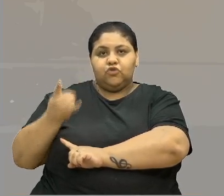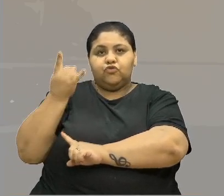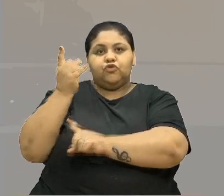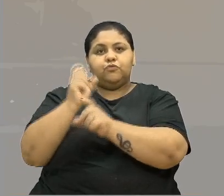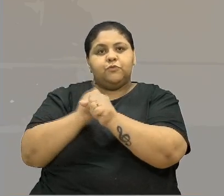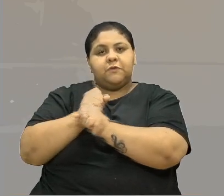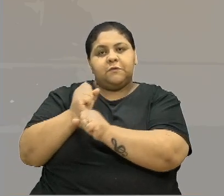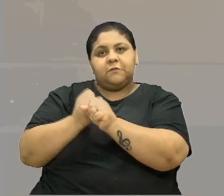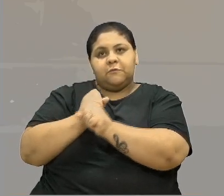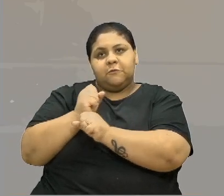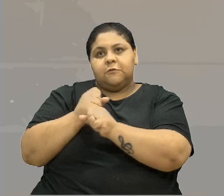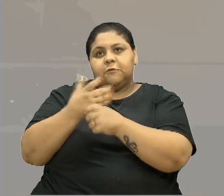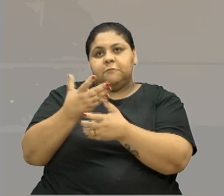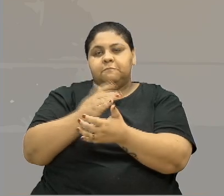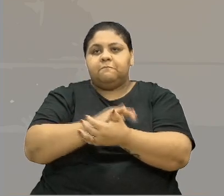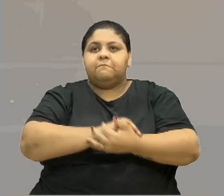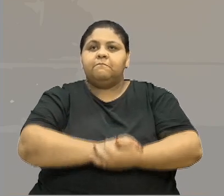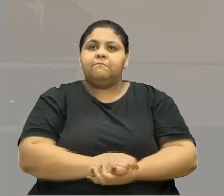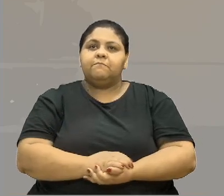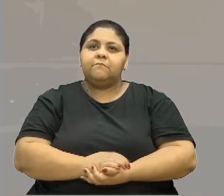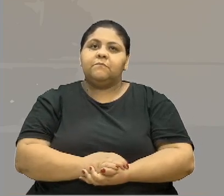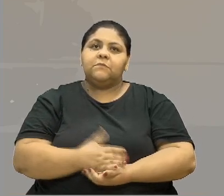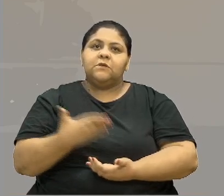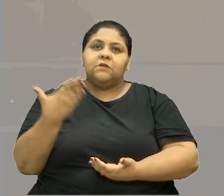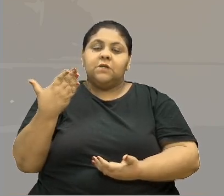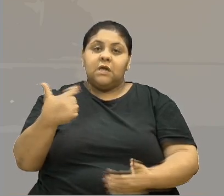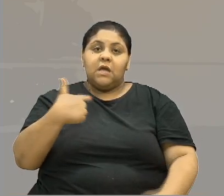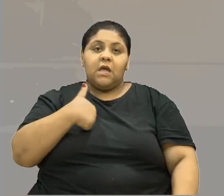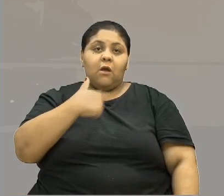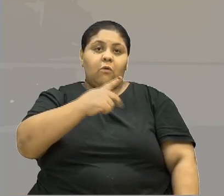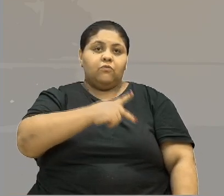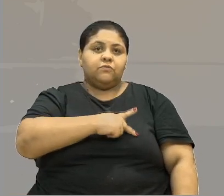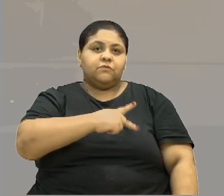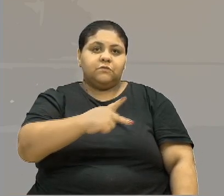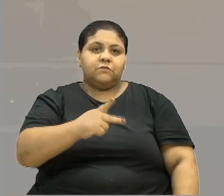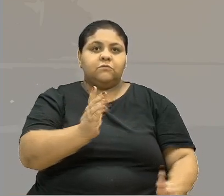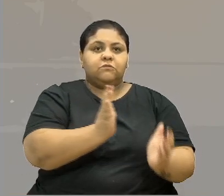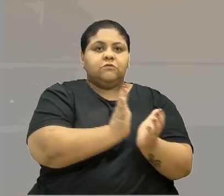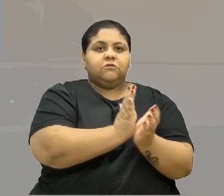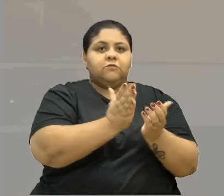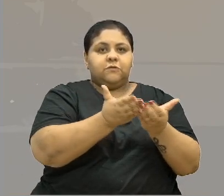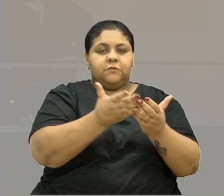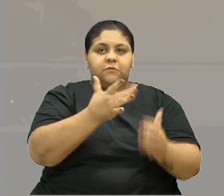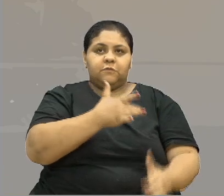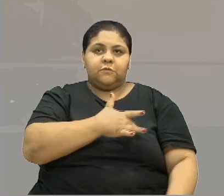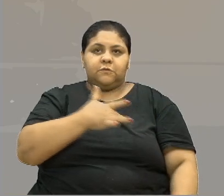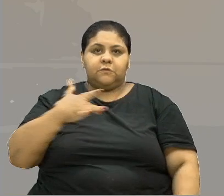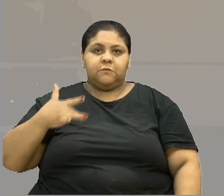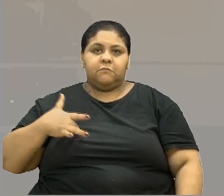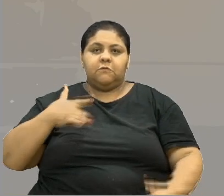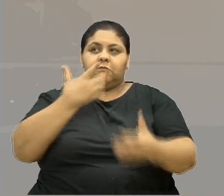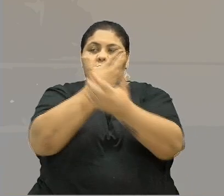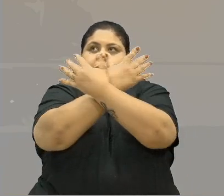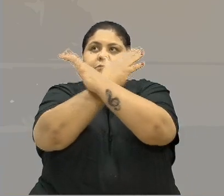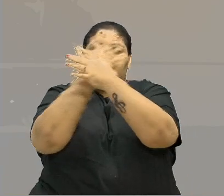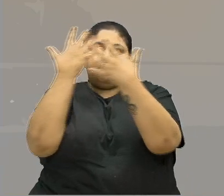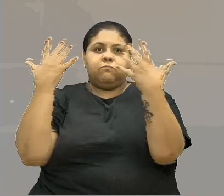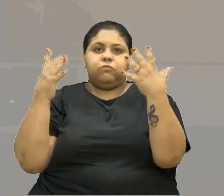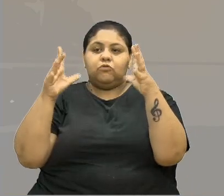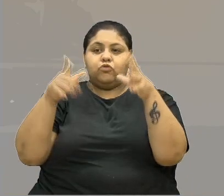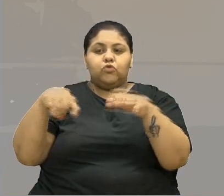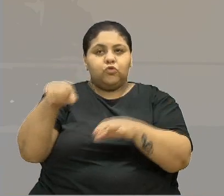anos eu fui presidente da Comissão de Saúde e Meio Ambiente. Todos